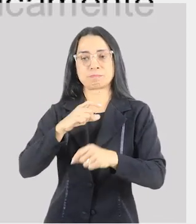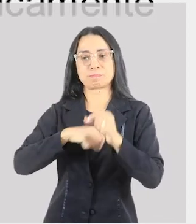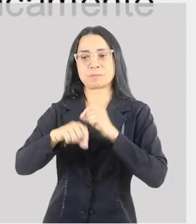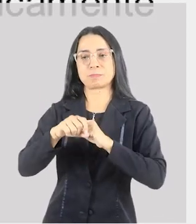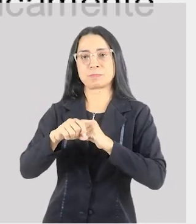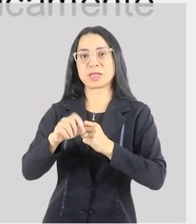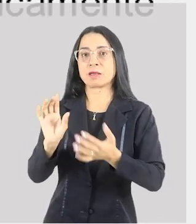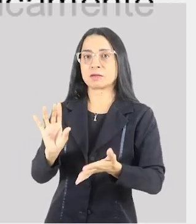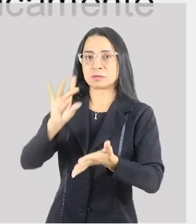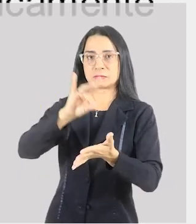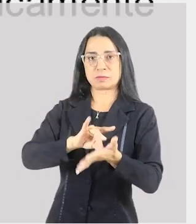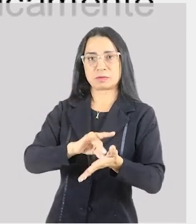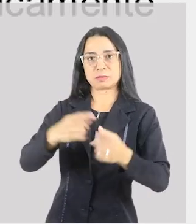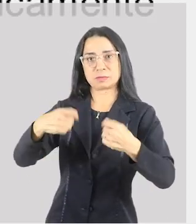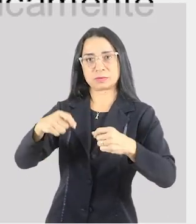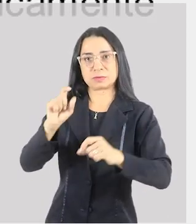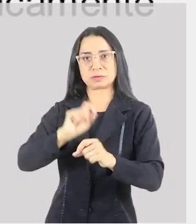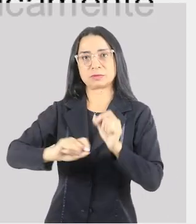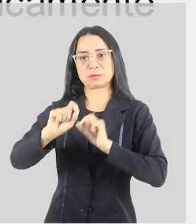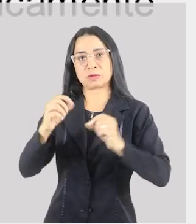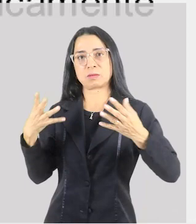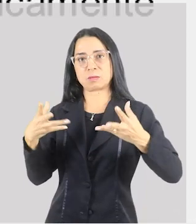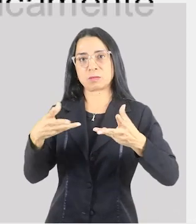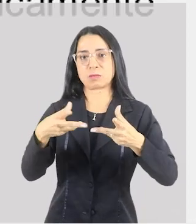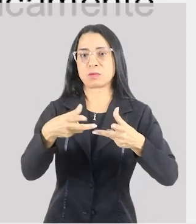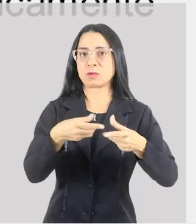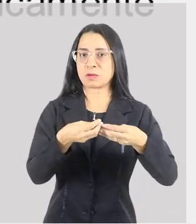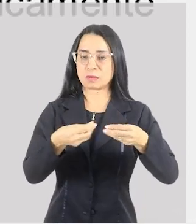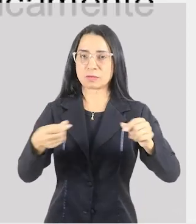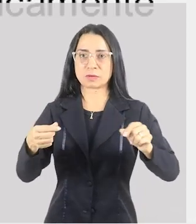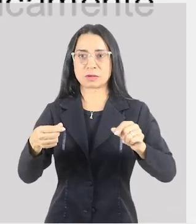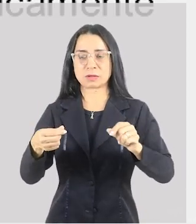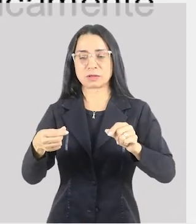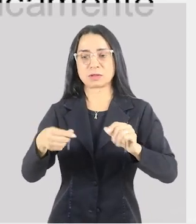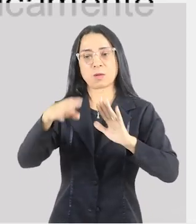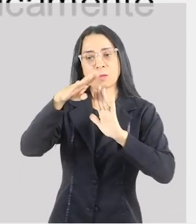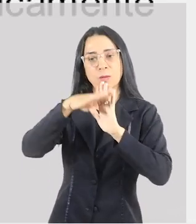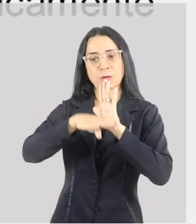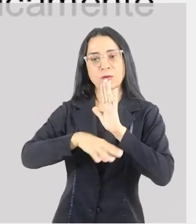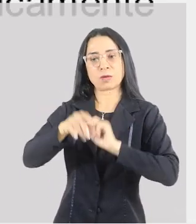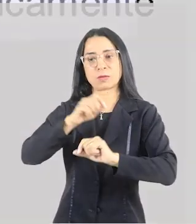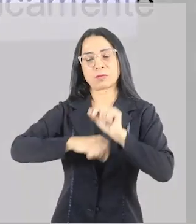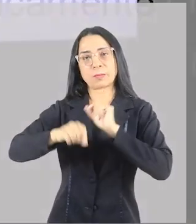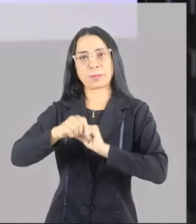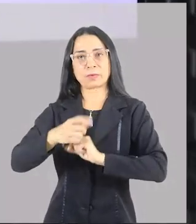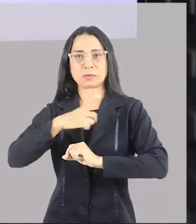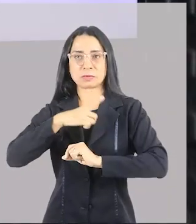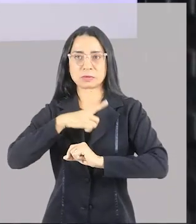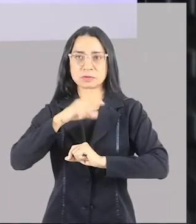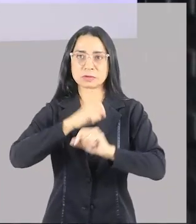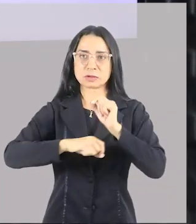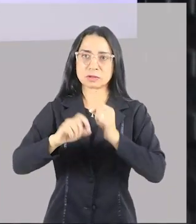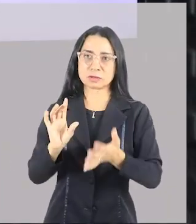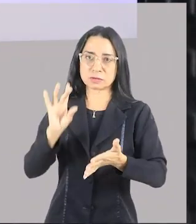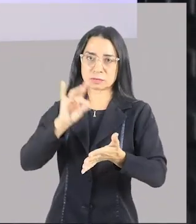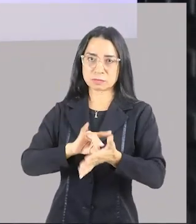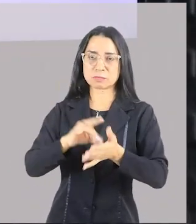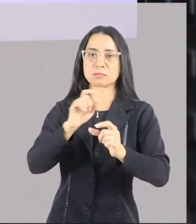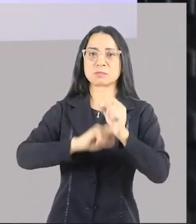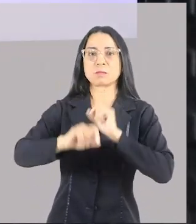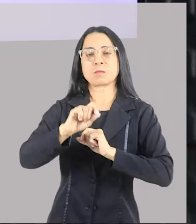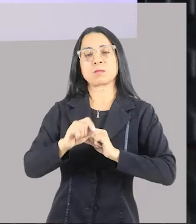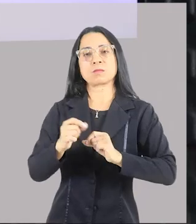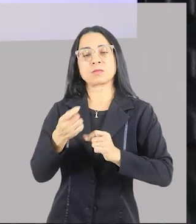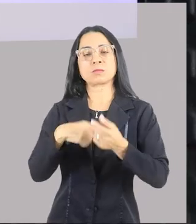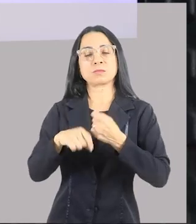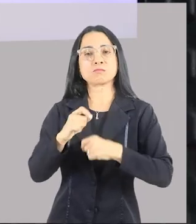válido e ele precisa ser eficaz. Os planos da existência, da validade e da